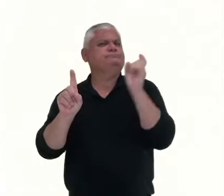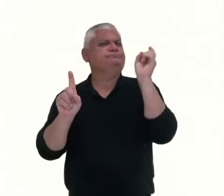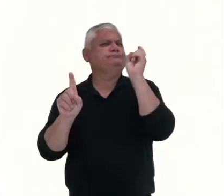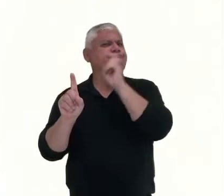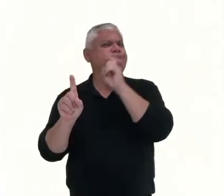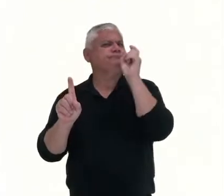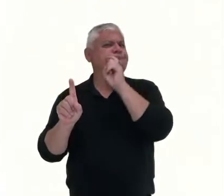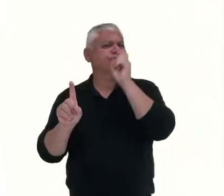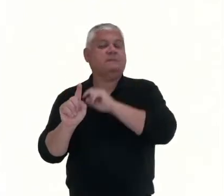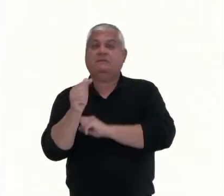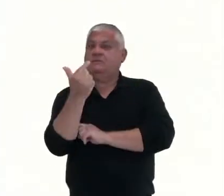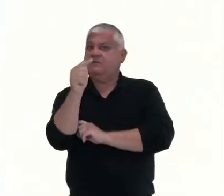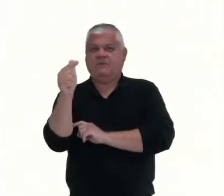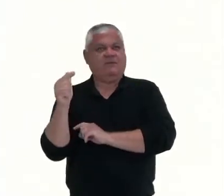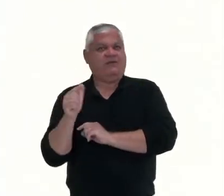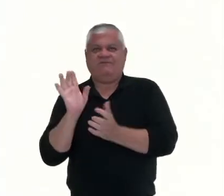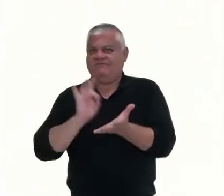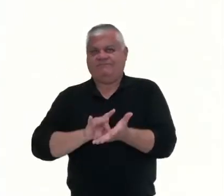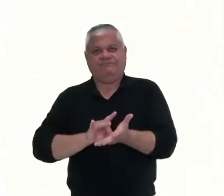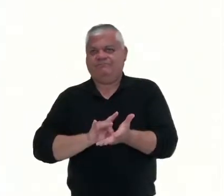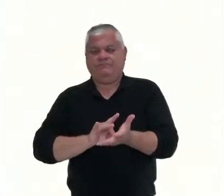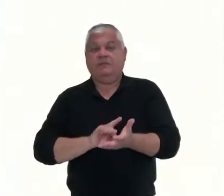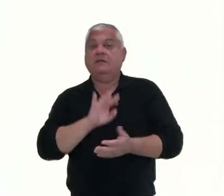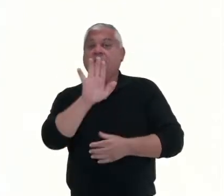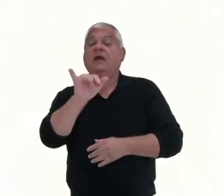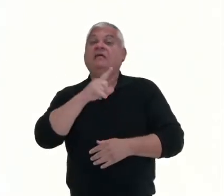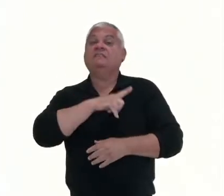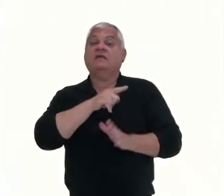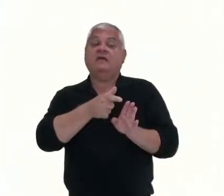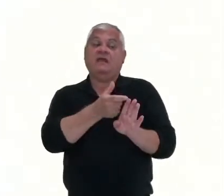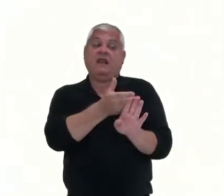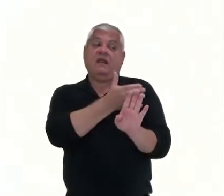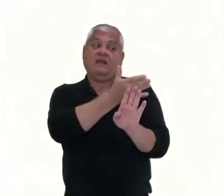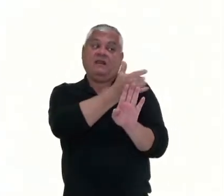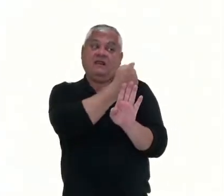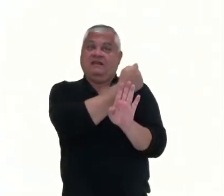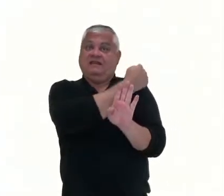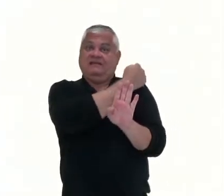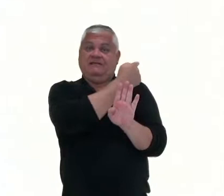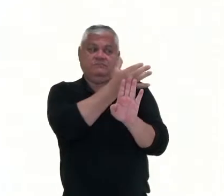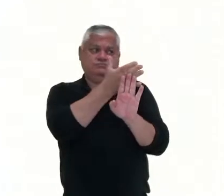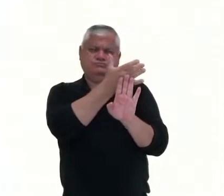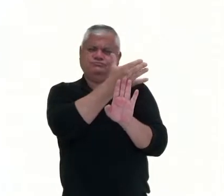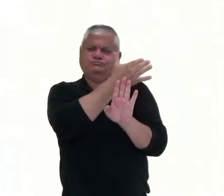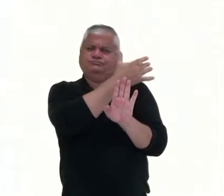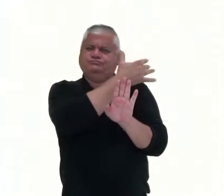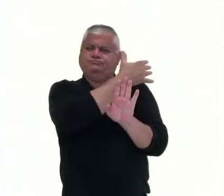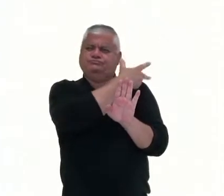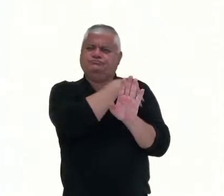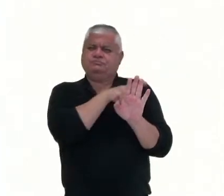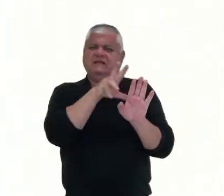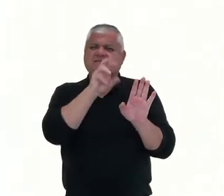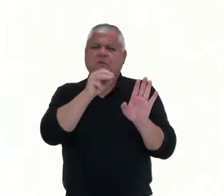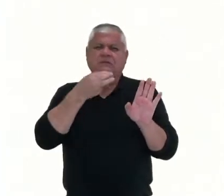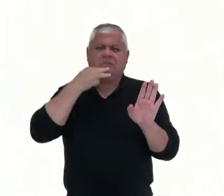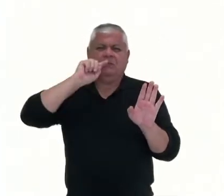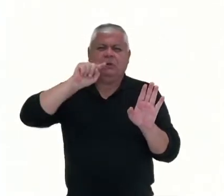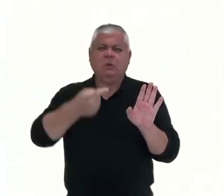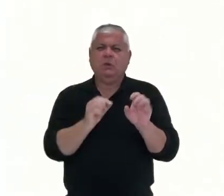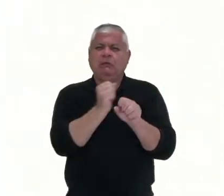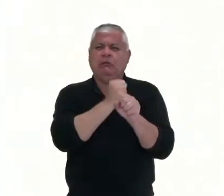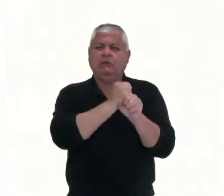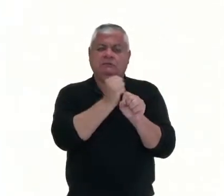temos um ancestral em comum. Alguém lá no passado, há 50 milhões de anos atrás, nós tínhamos